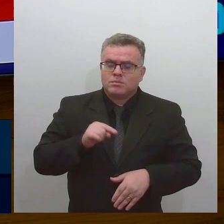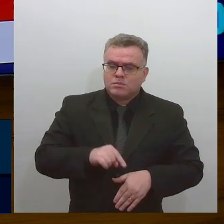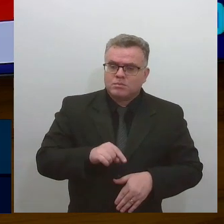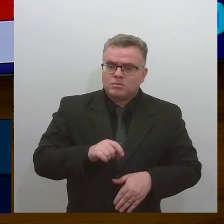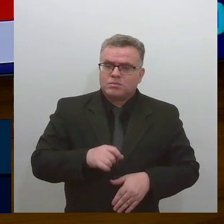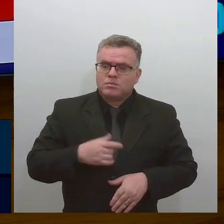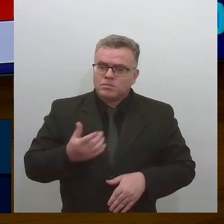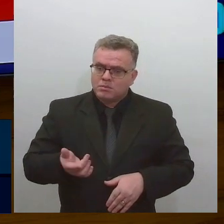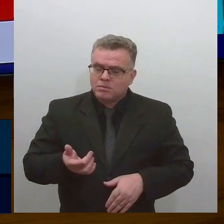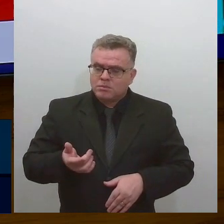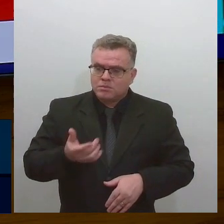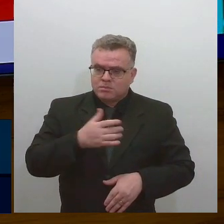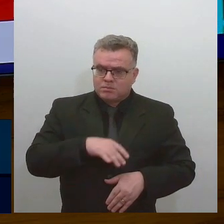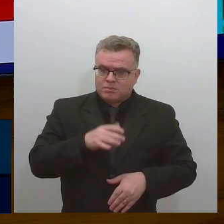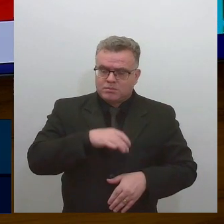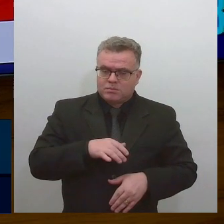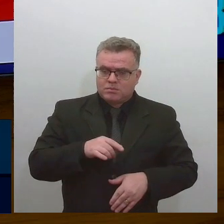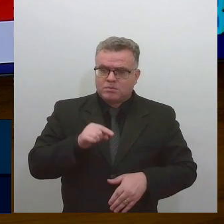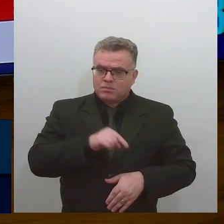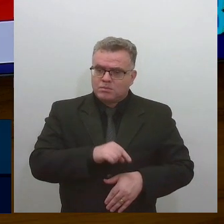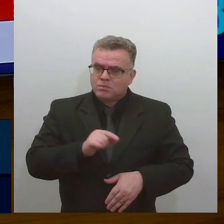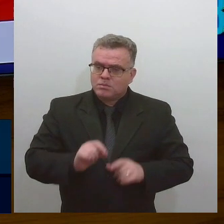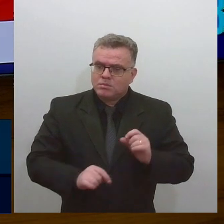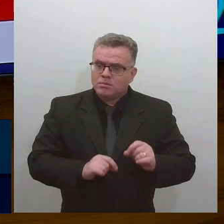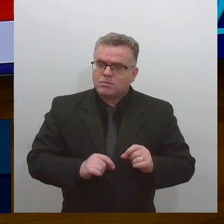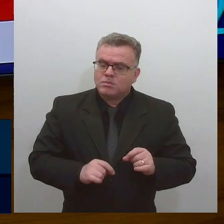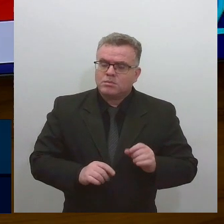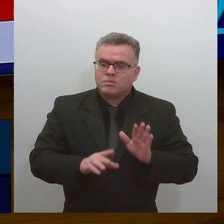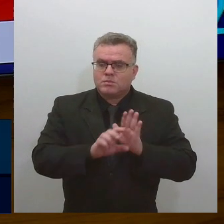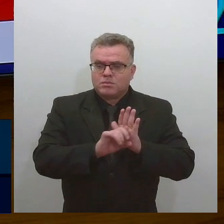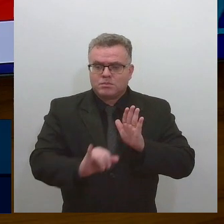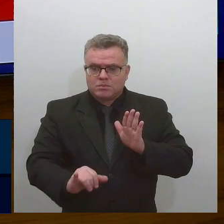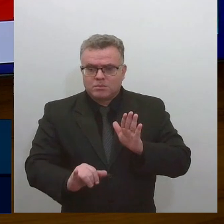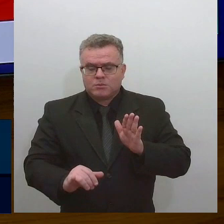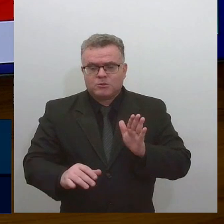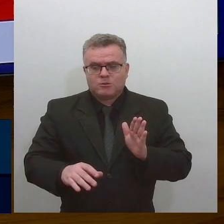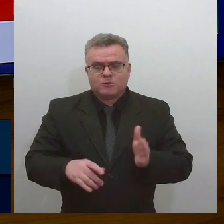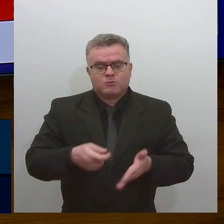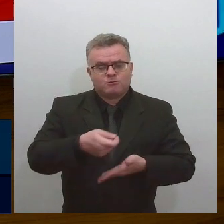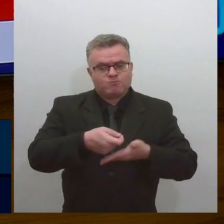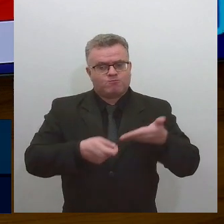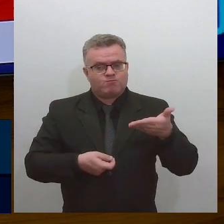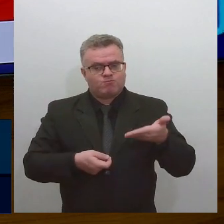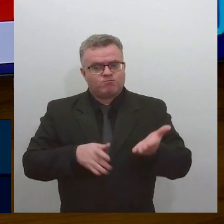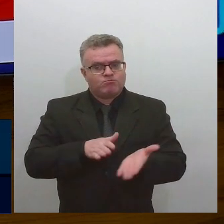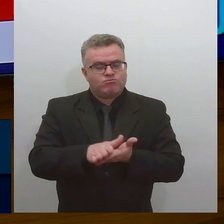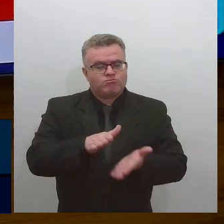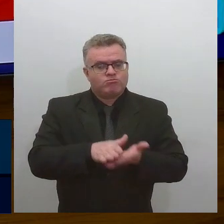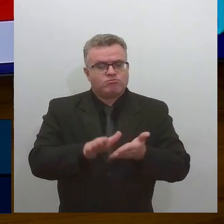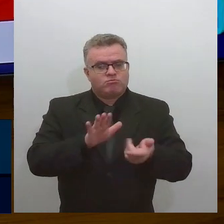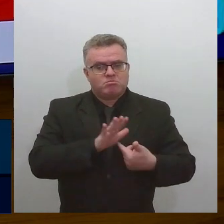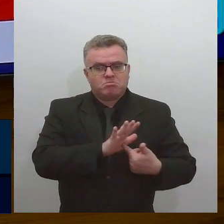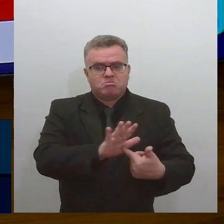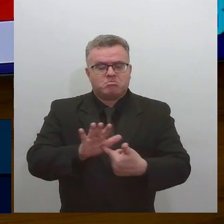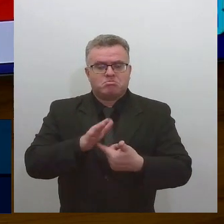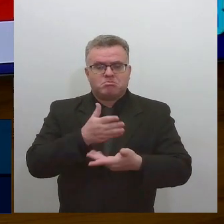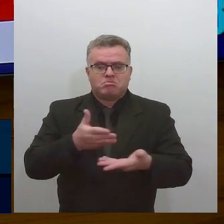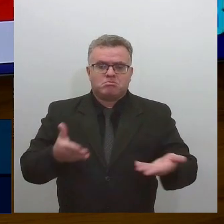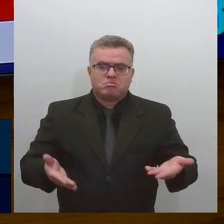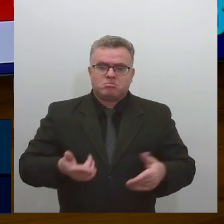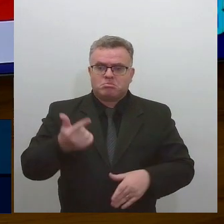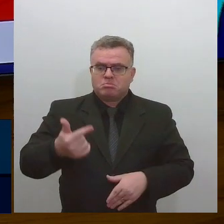o edital da obra aí eu já falo do edital da obra no segundo semest desse ano esse é o